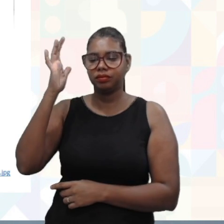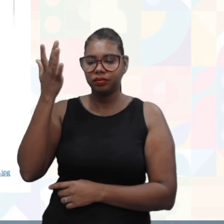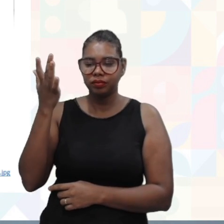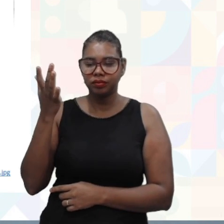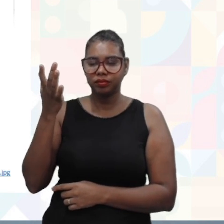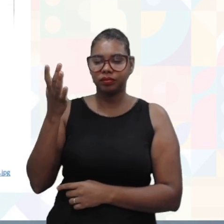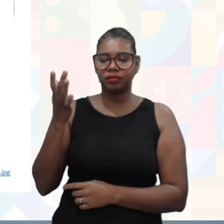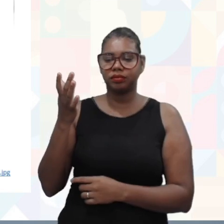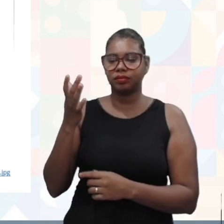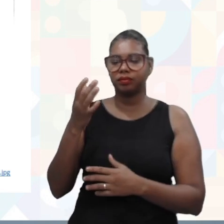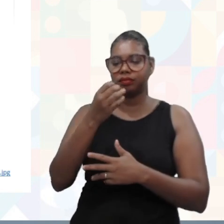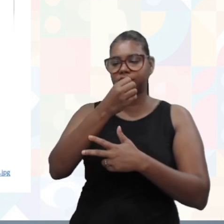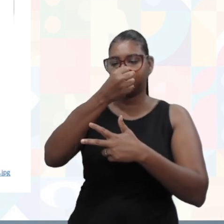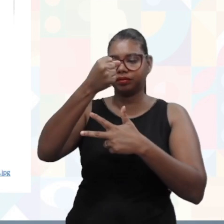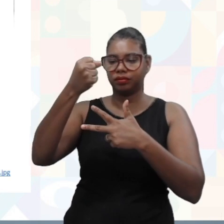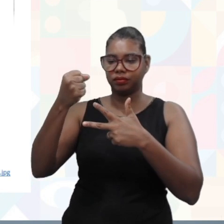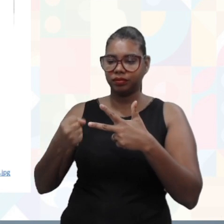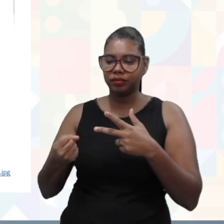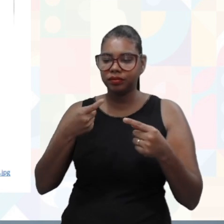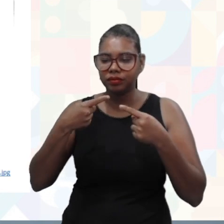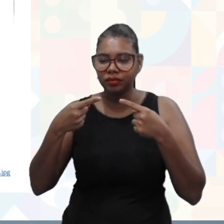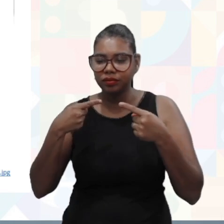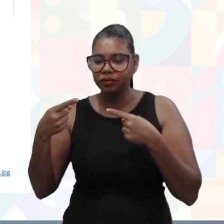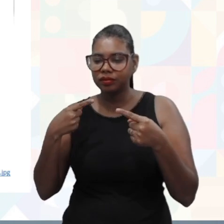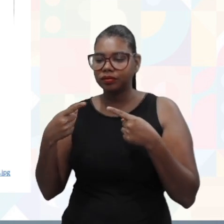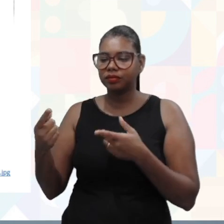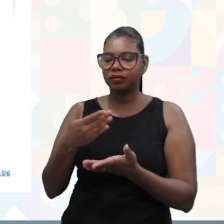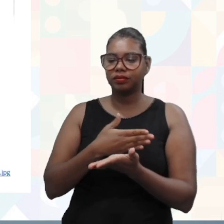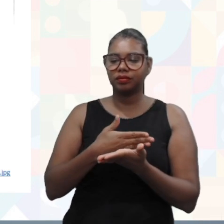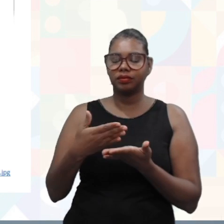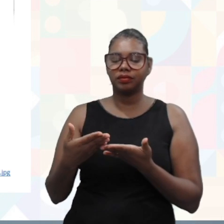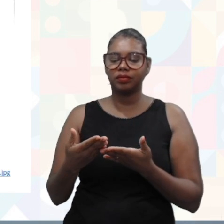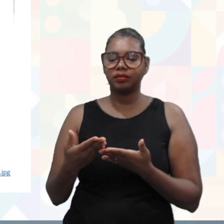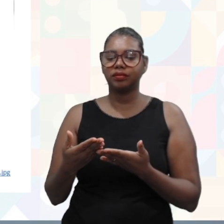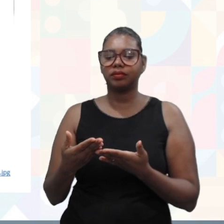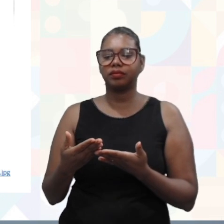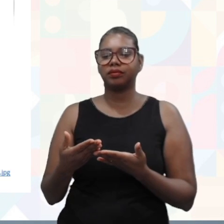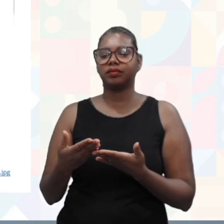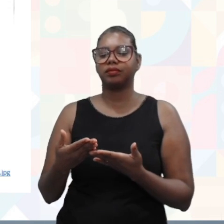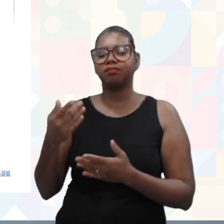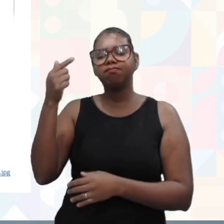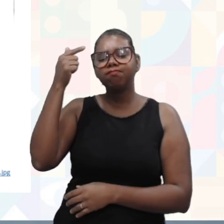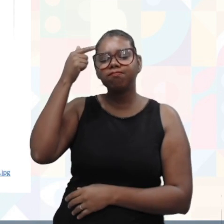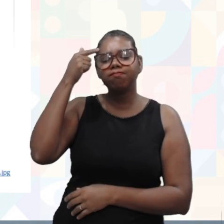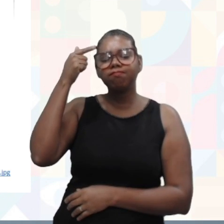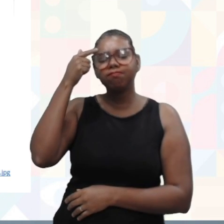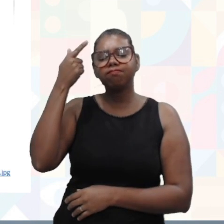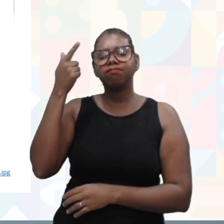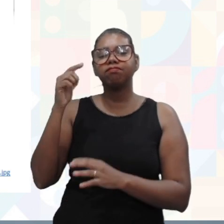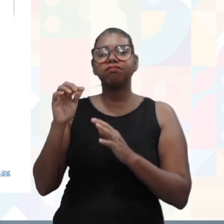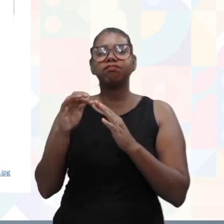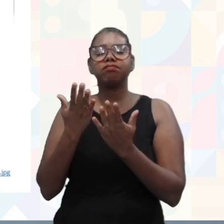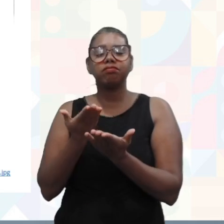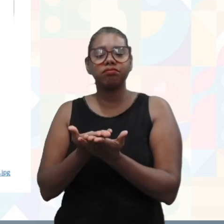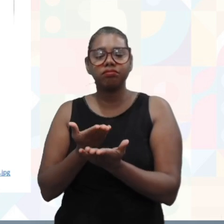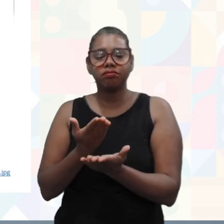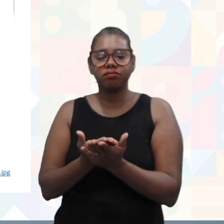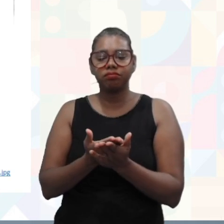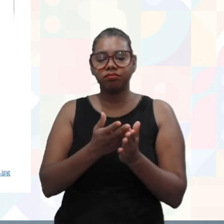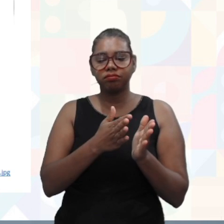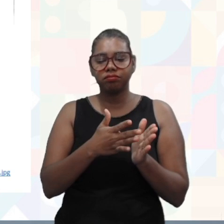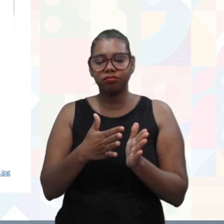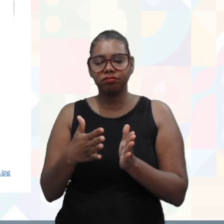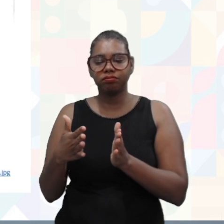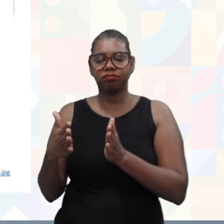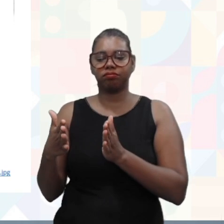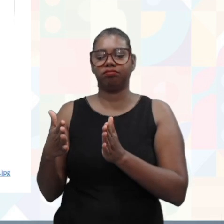do poder. A partir dessa discussão, a gente começa a pensar a escola enquanto